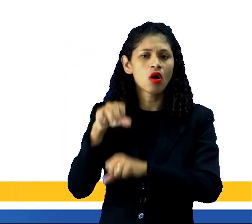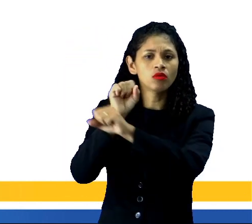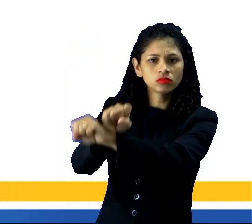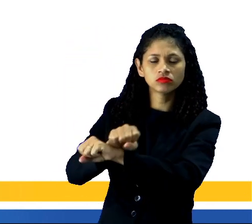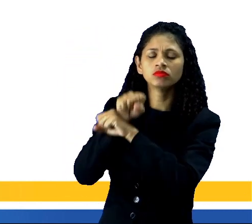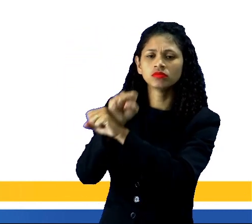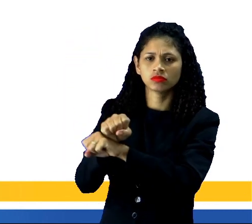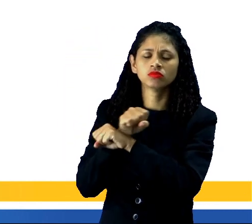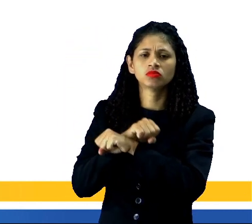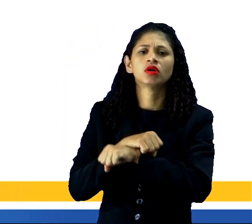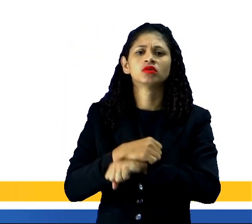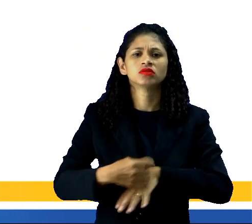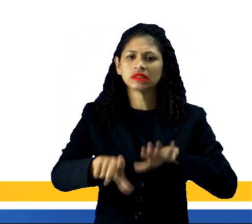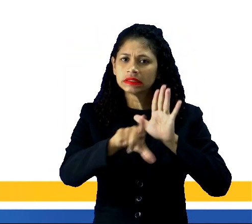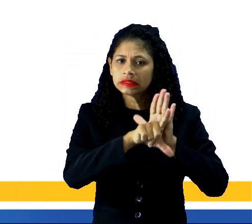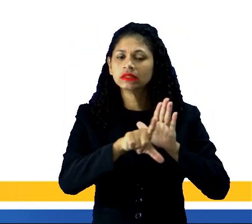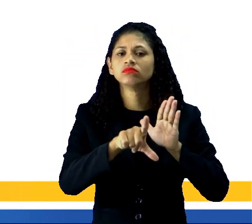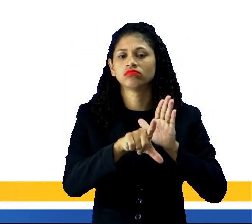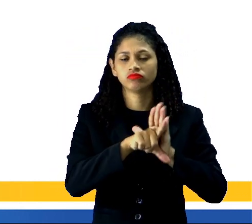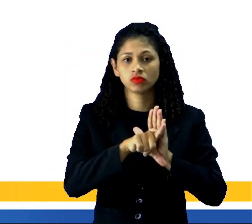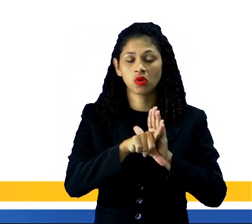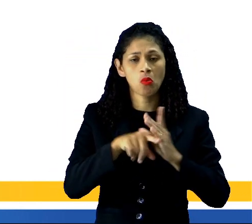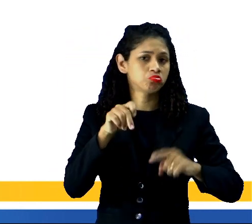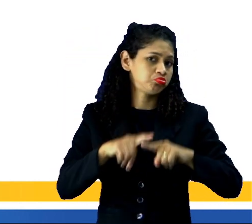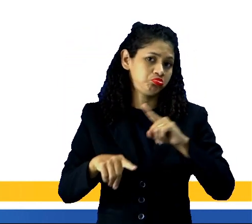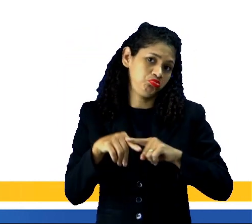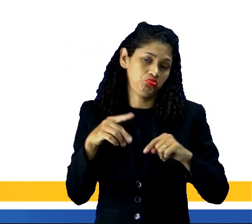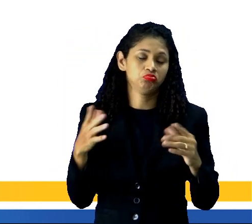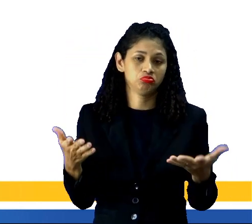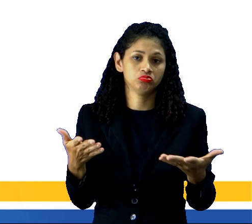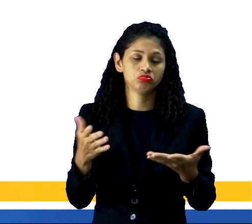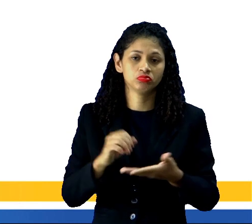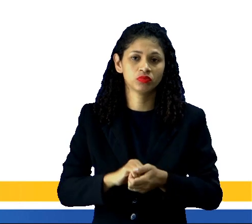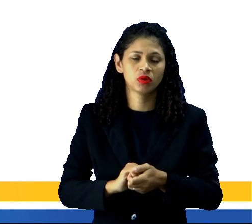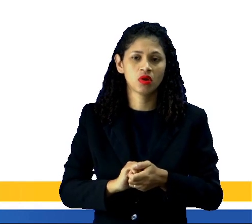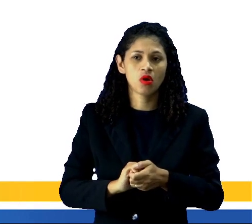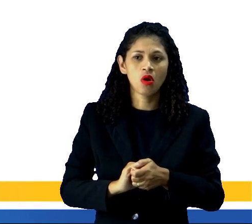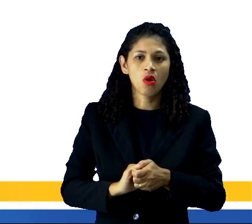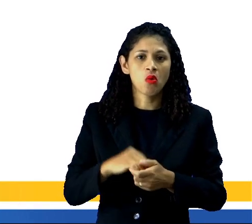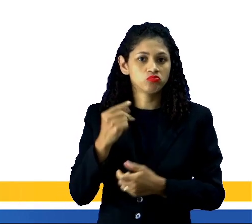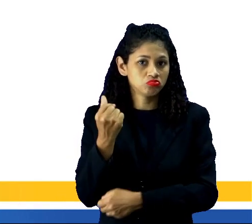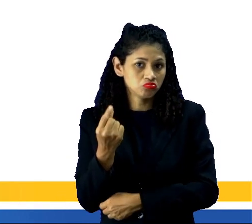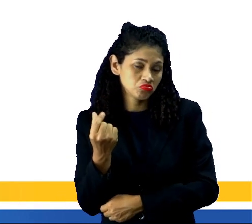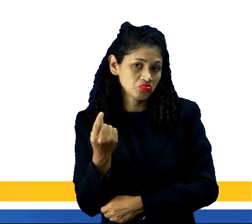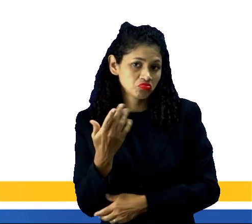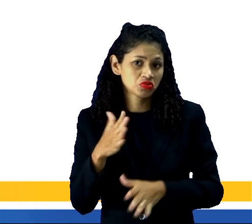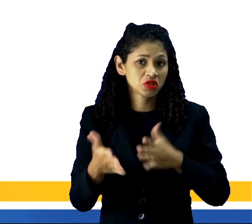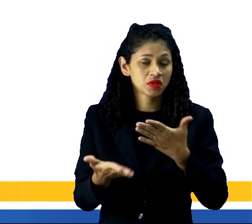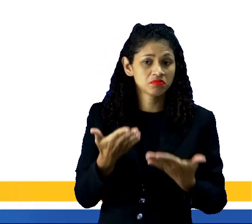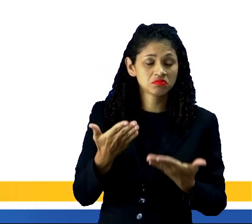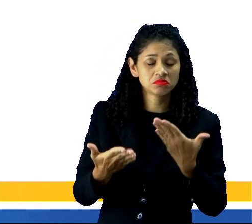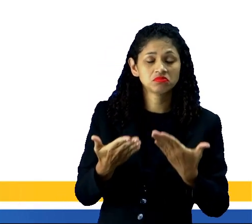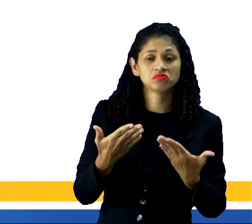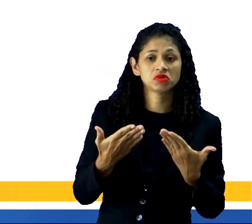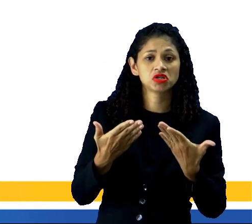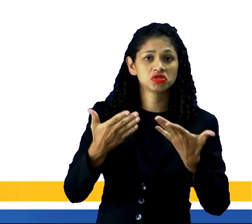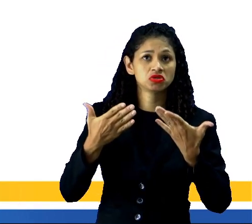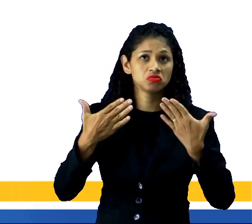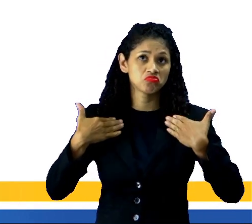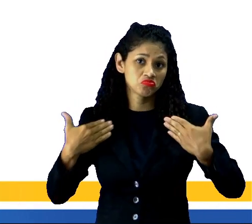eram legitimamente definidos como um produto. Os preços modificavam-se conforme as condições físicas, né?